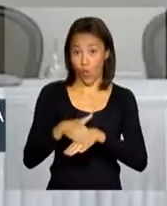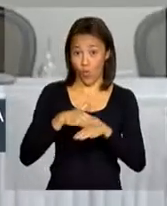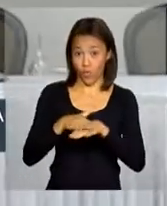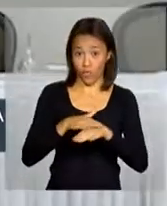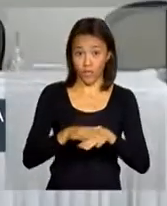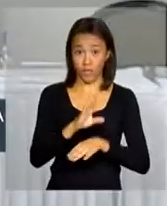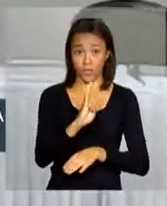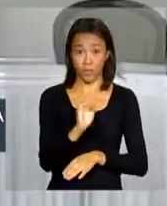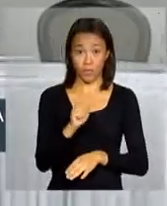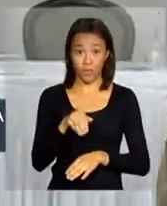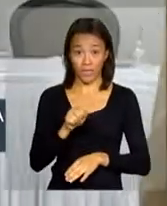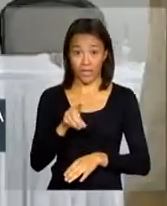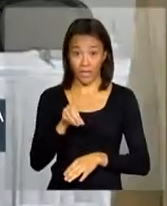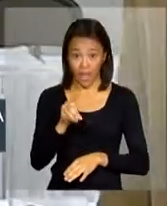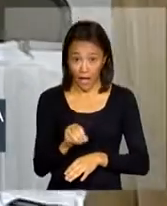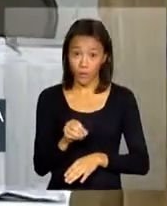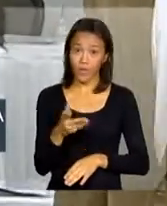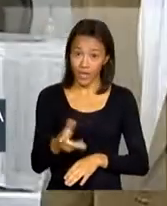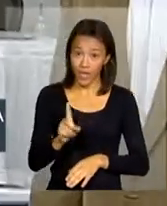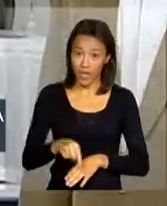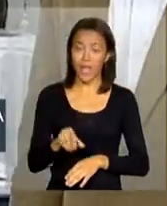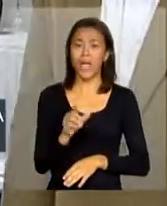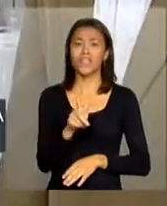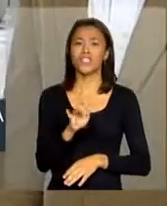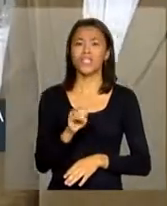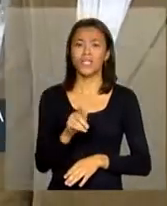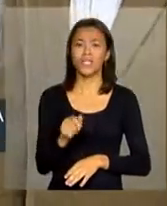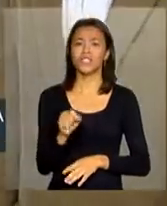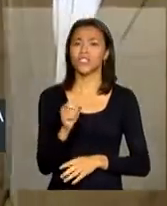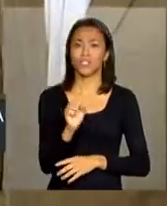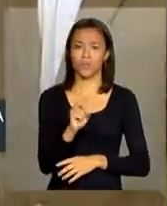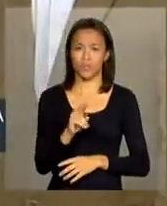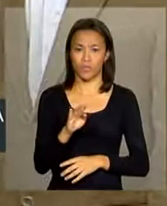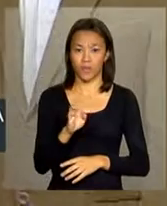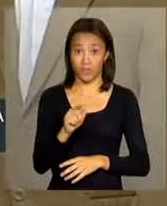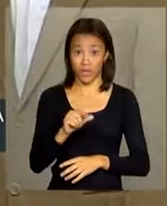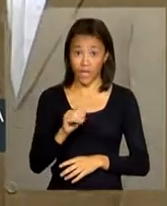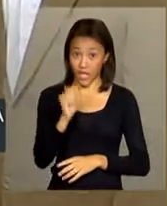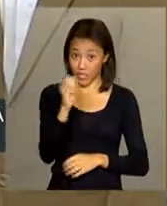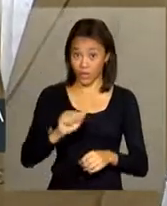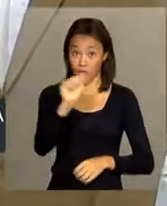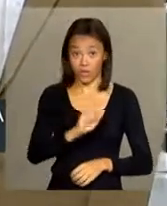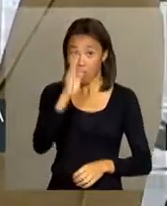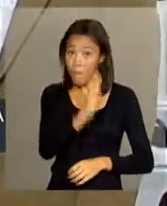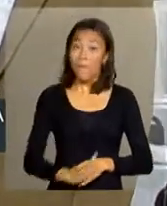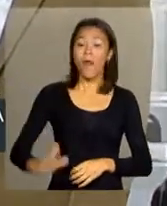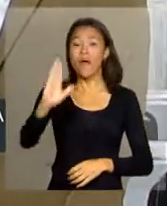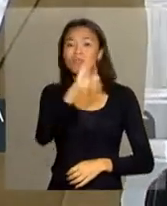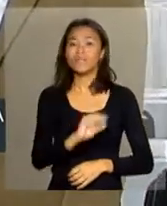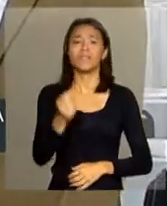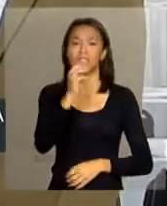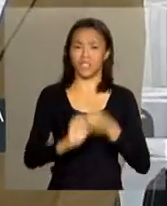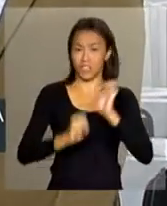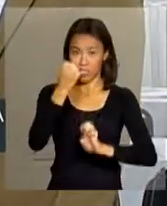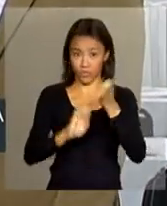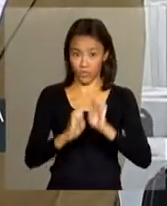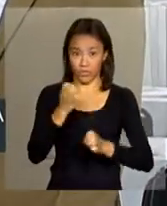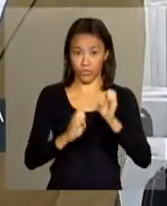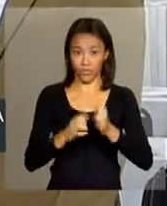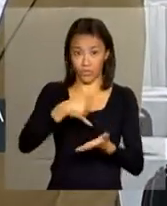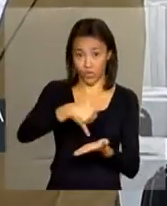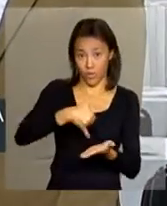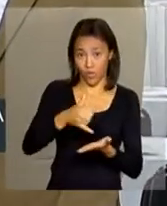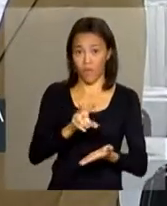Bernardo Machado Pires que é gerente de sustentabilidade da Associação Brasileira das indústrias de óleos